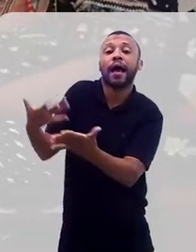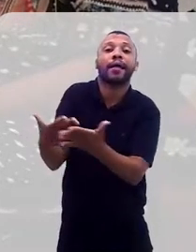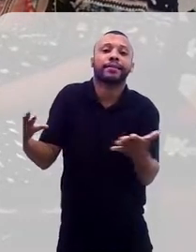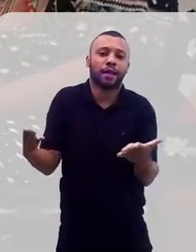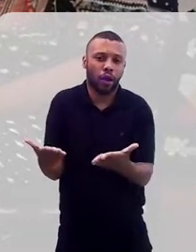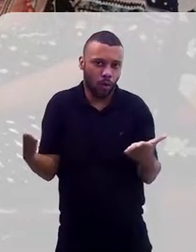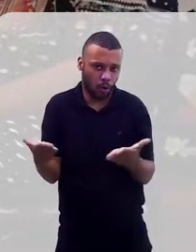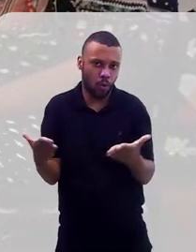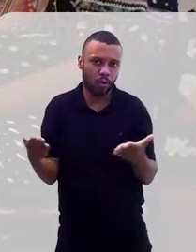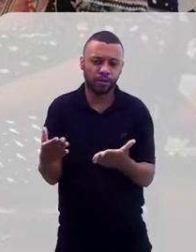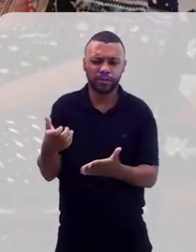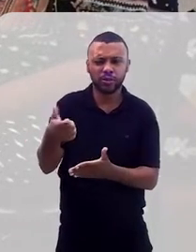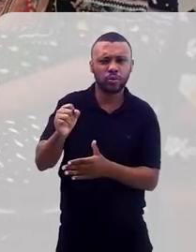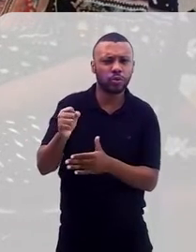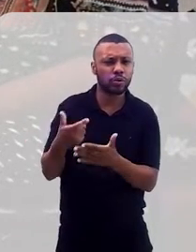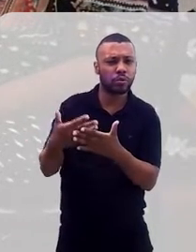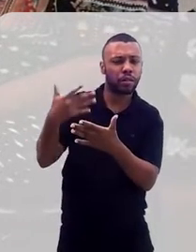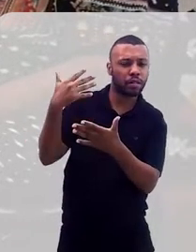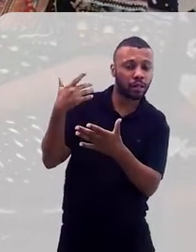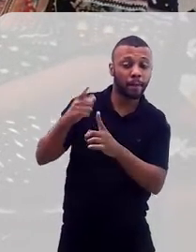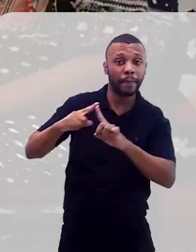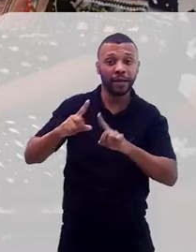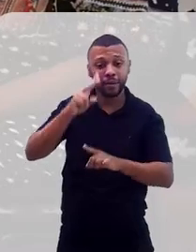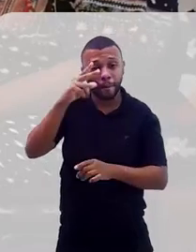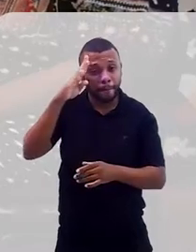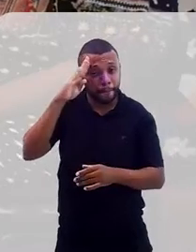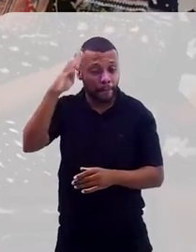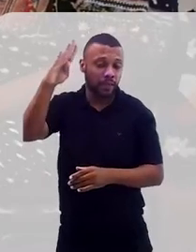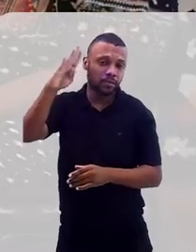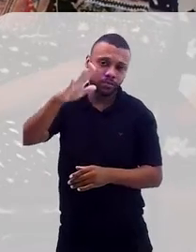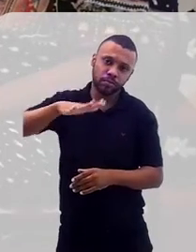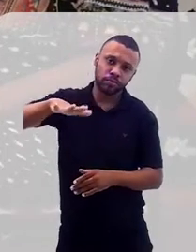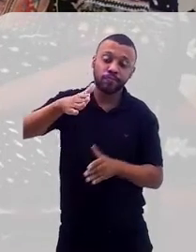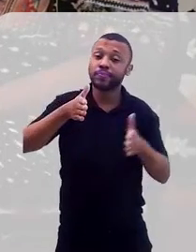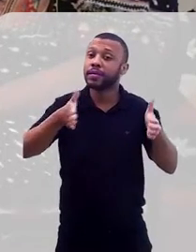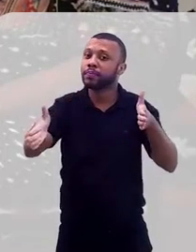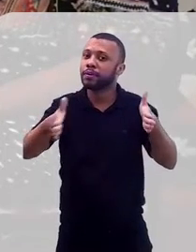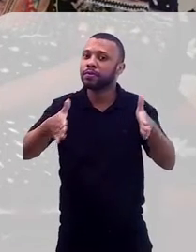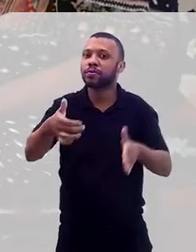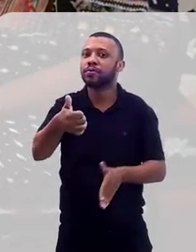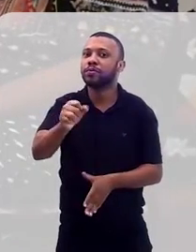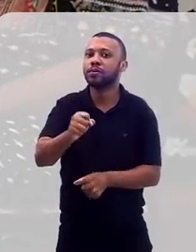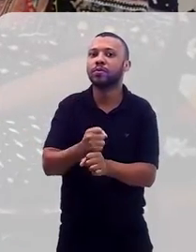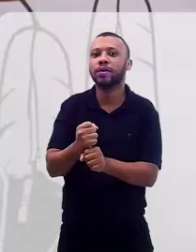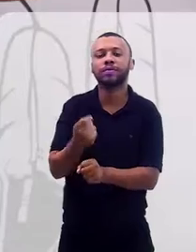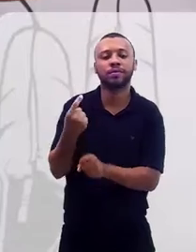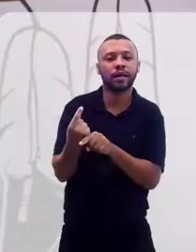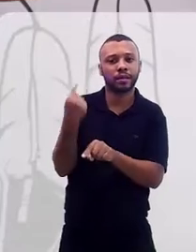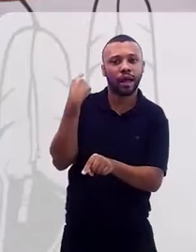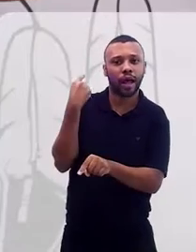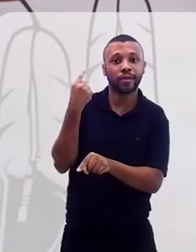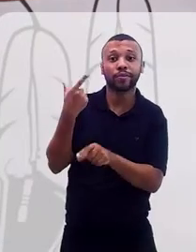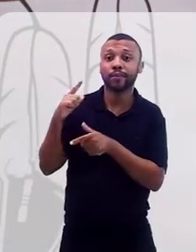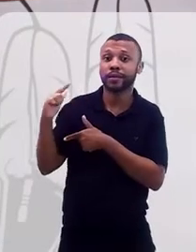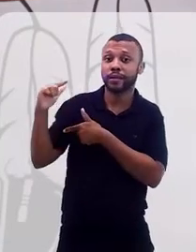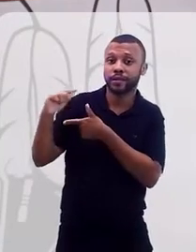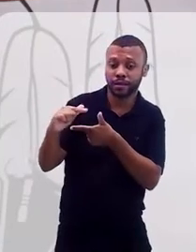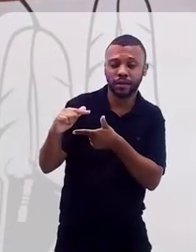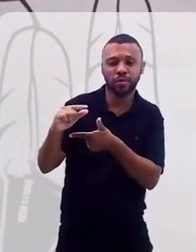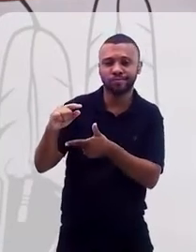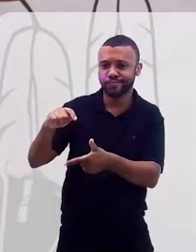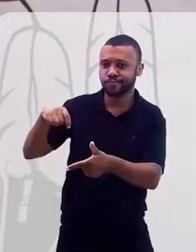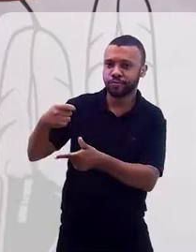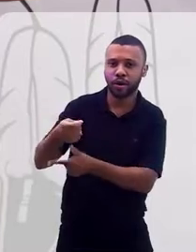eh até hoje não só 18 anos mas mais intensamente 18 anos por eh uma tradição